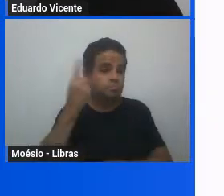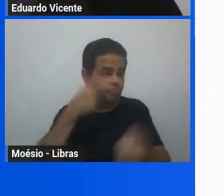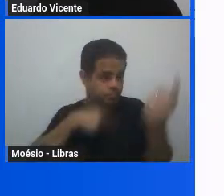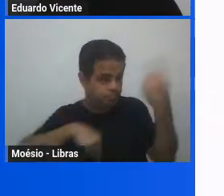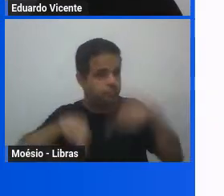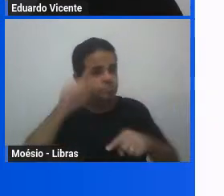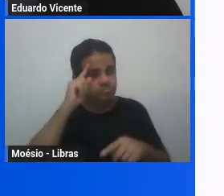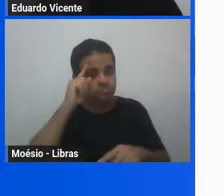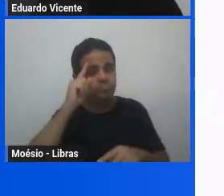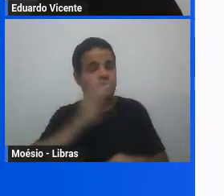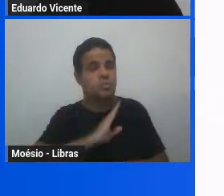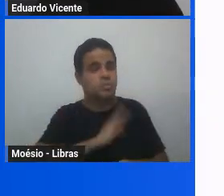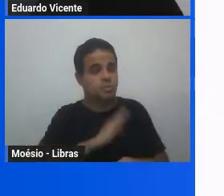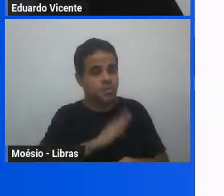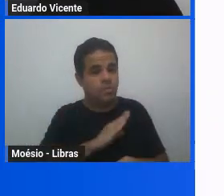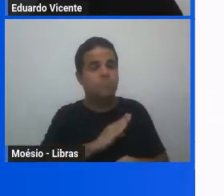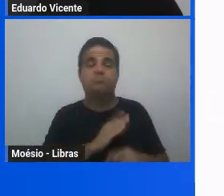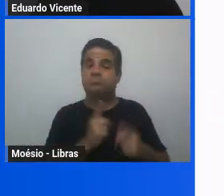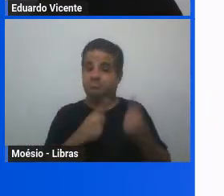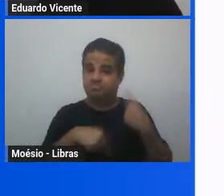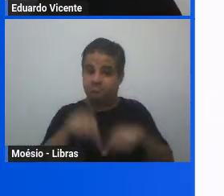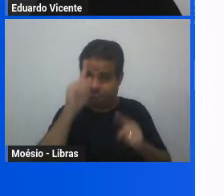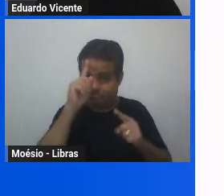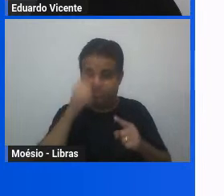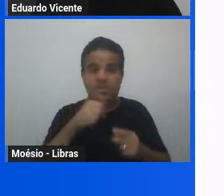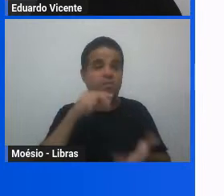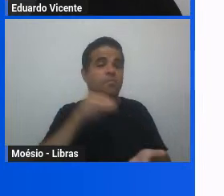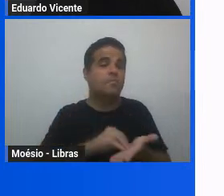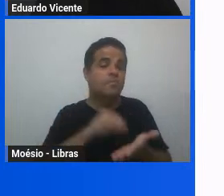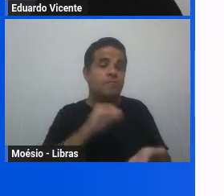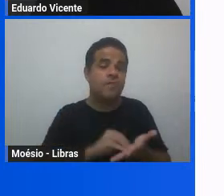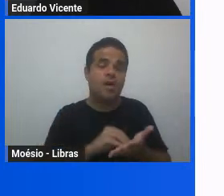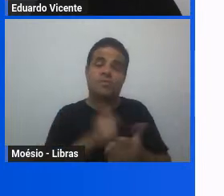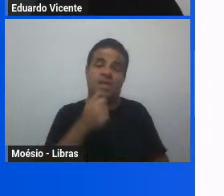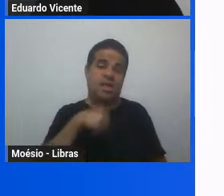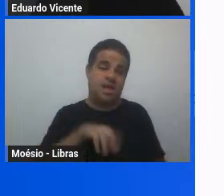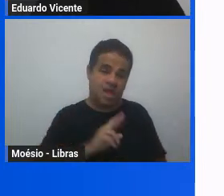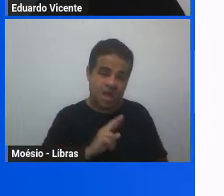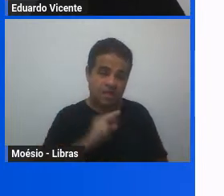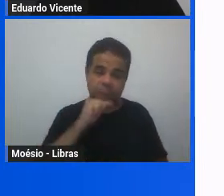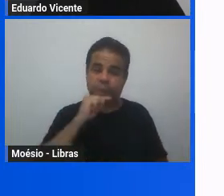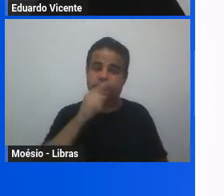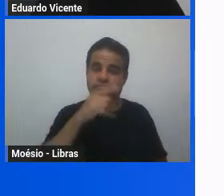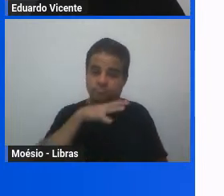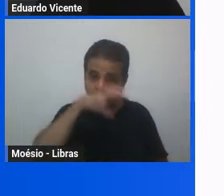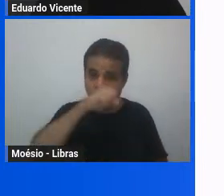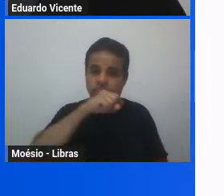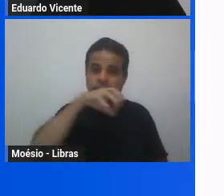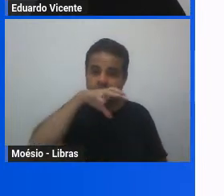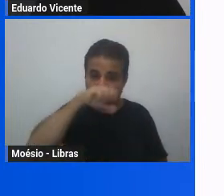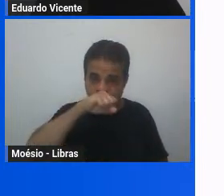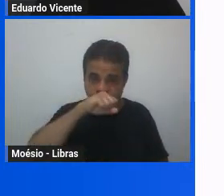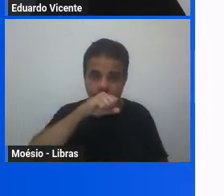parada cardíaca. Por quê? Por falta de ar, por falta de oxigênio.